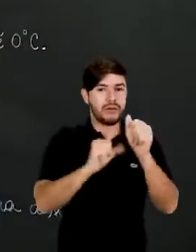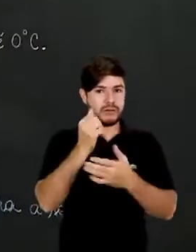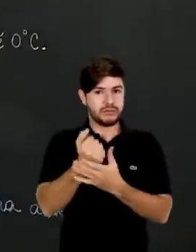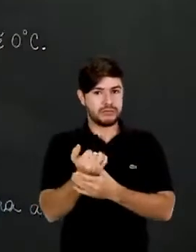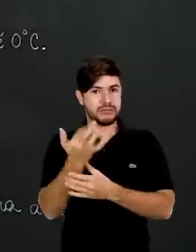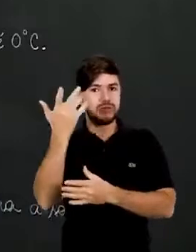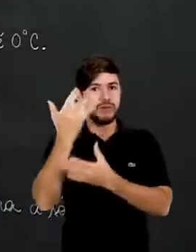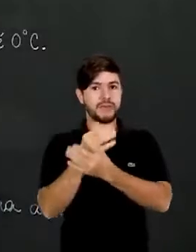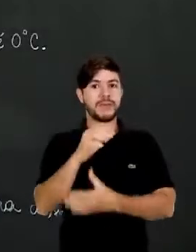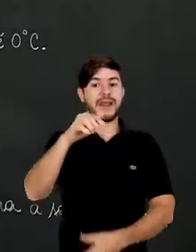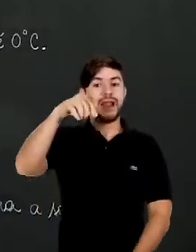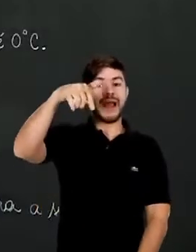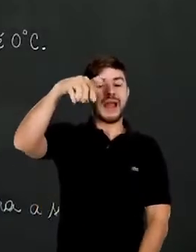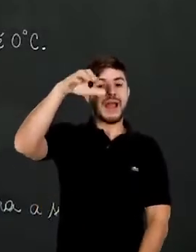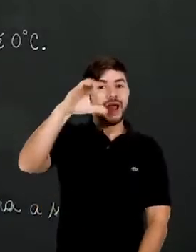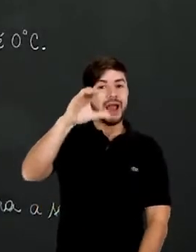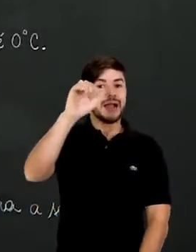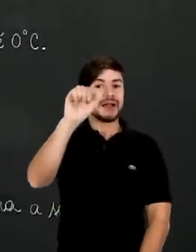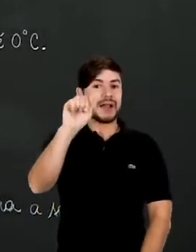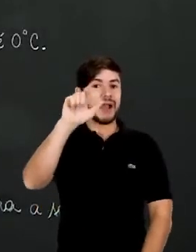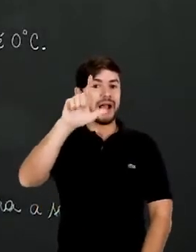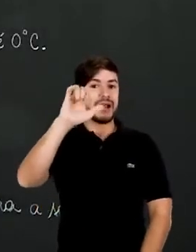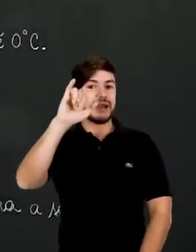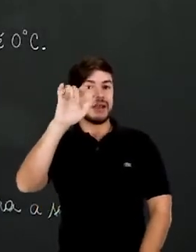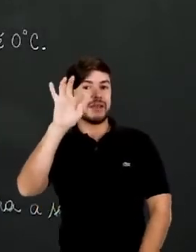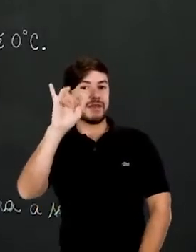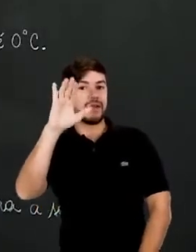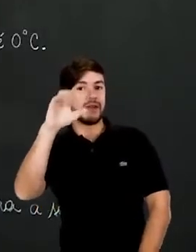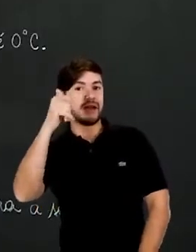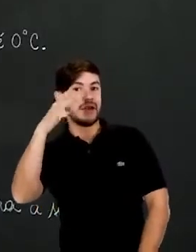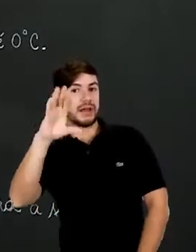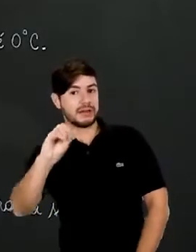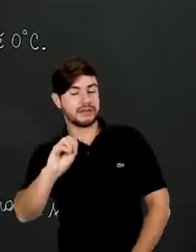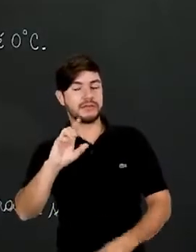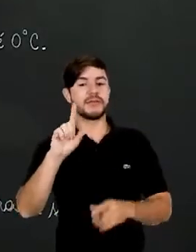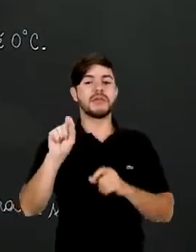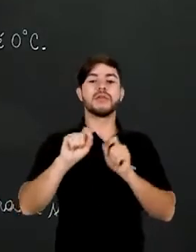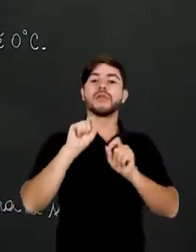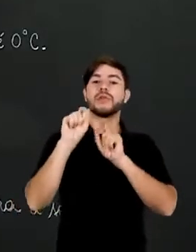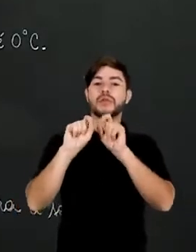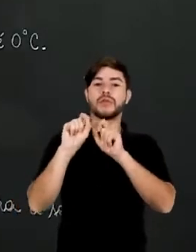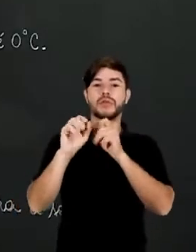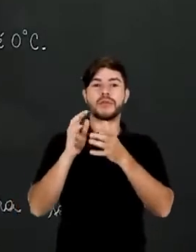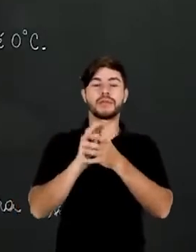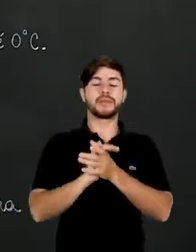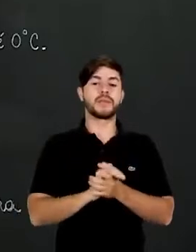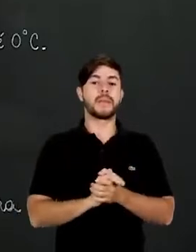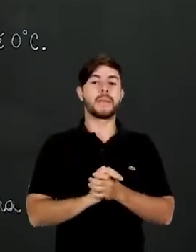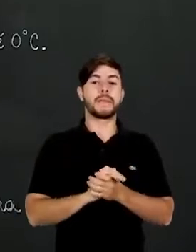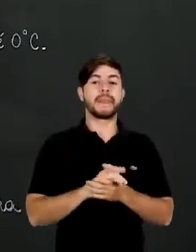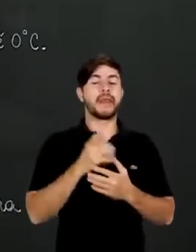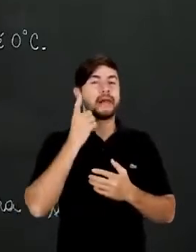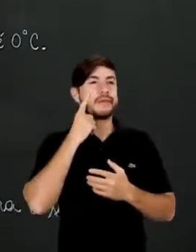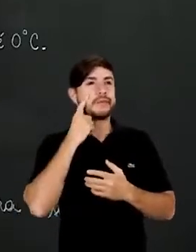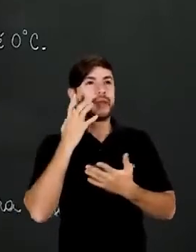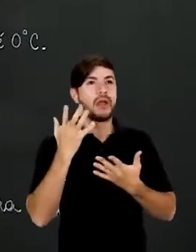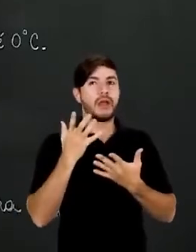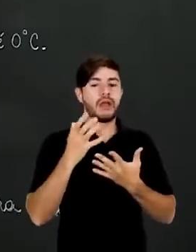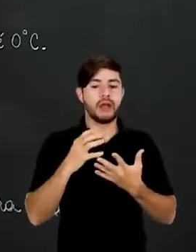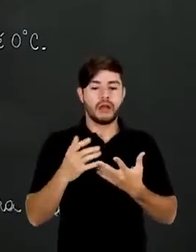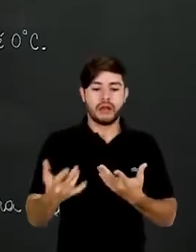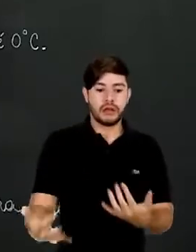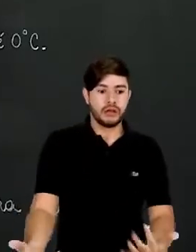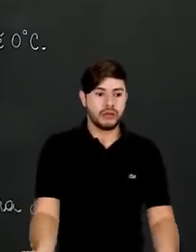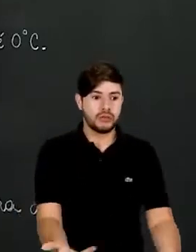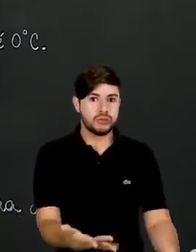a calefação seria mais rápida, quando eu exponho esse estado líquido a uma superfície com uma temperatura muito alta.